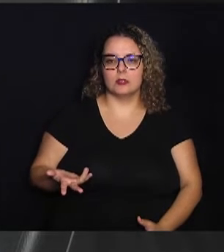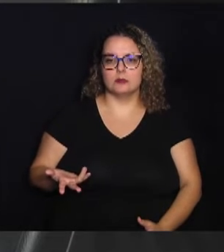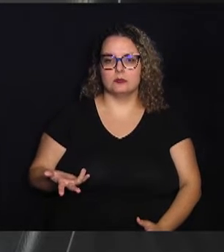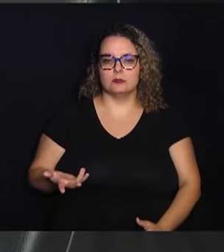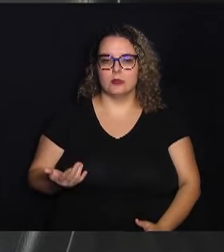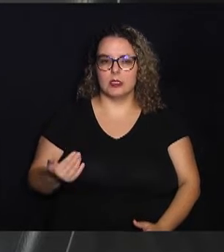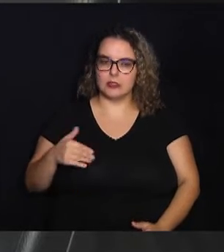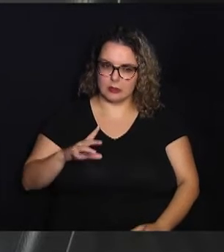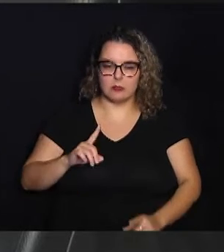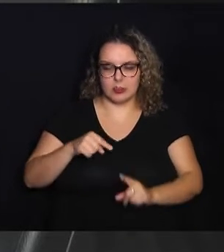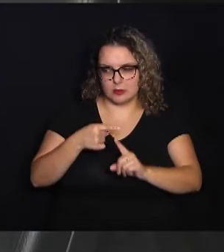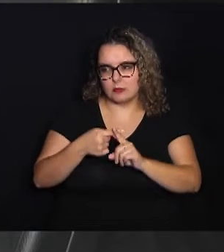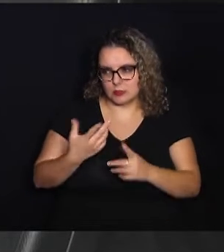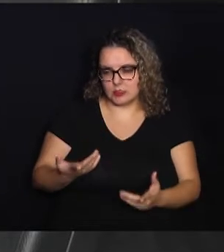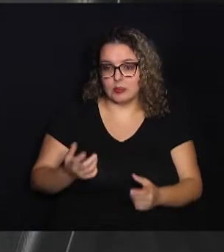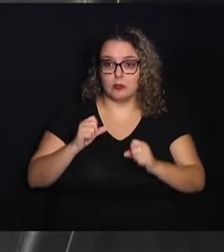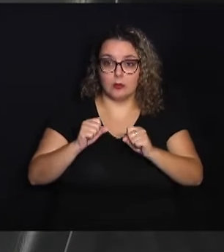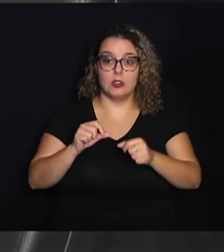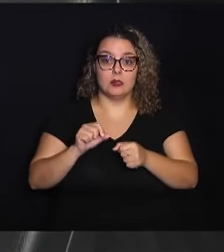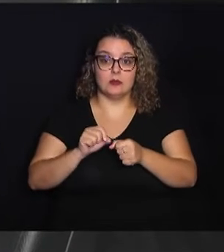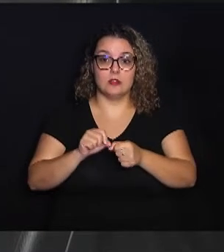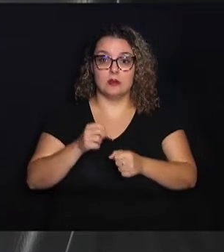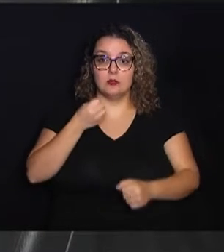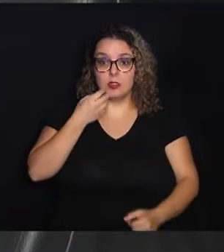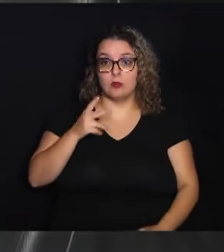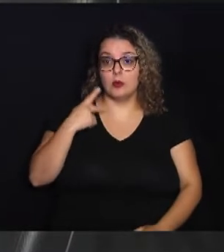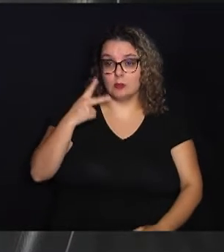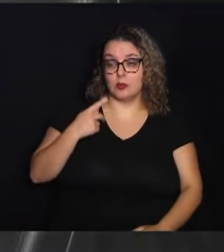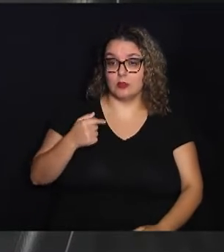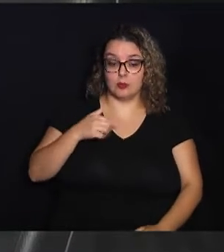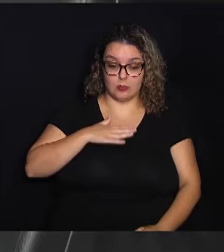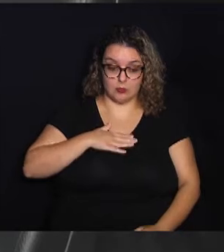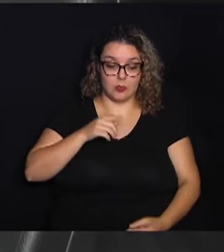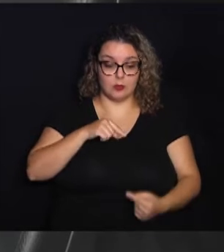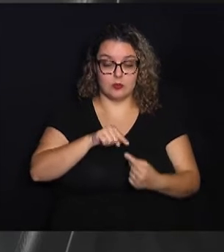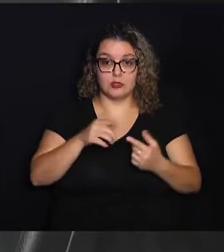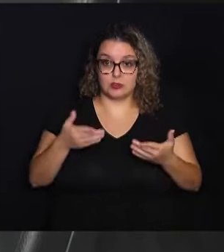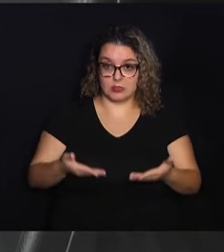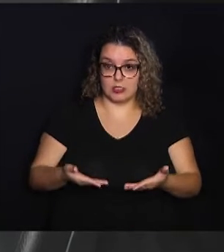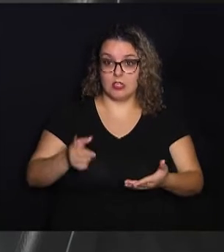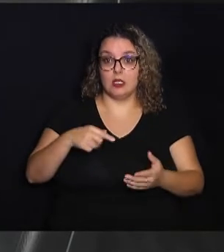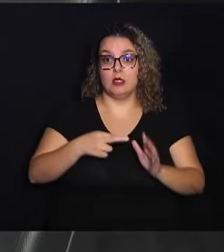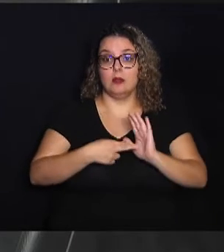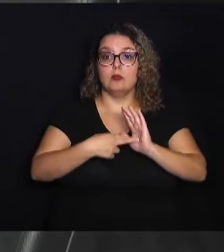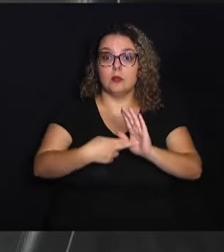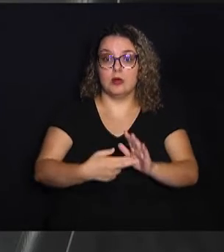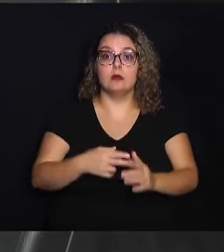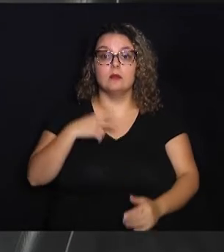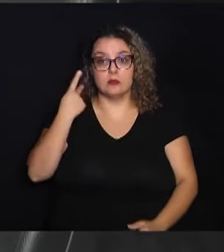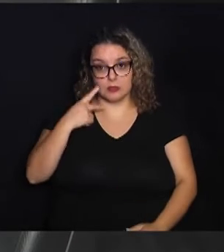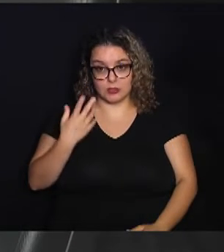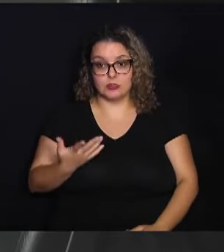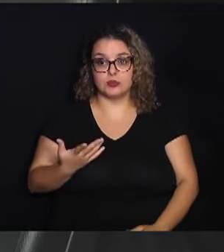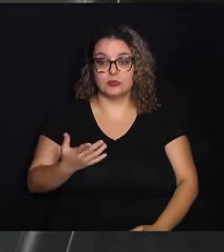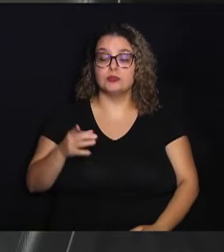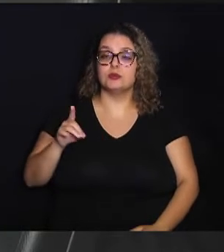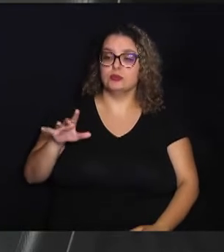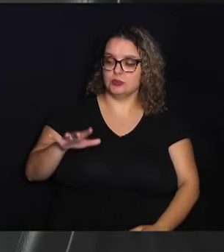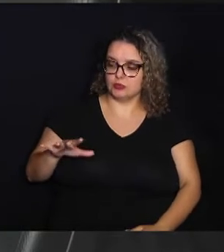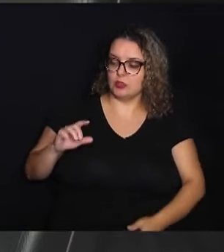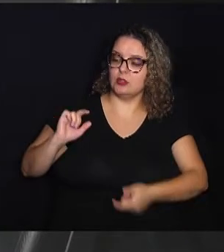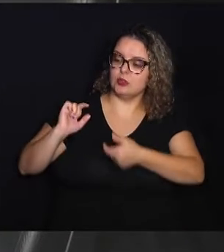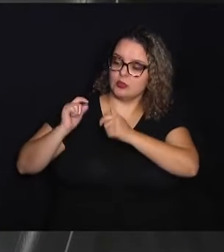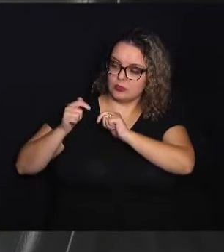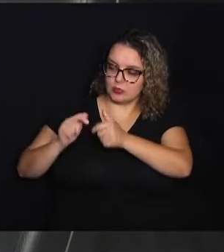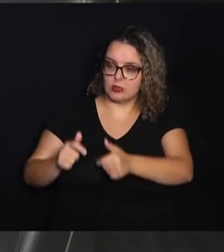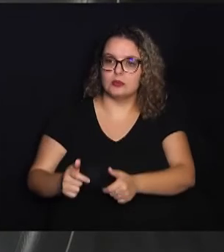mais positivos para a gente poder fazer uma boa política. E o meu objetivo aqui é ser uma referência política de direita,